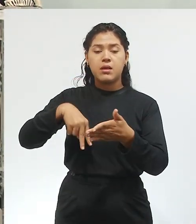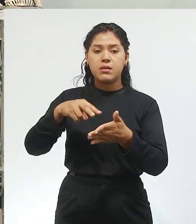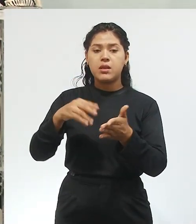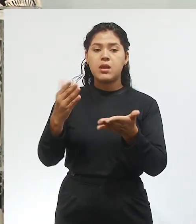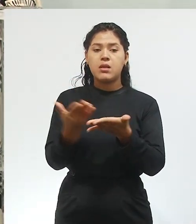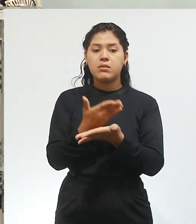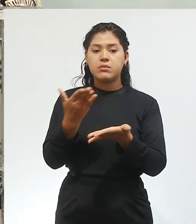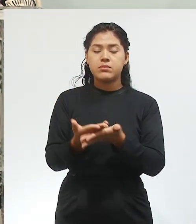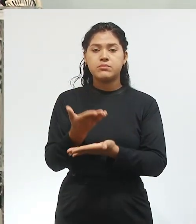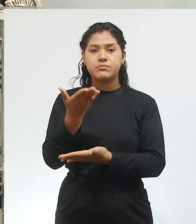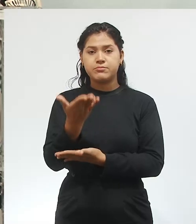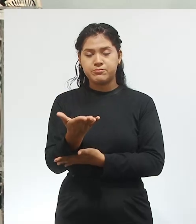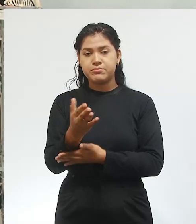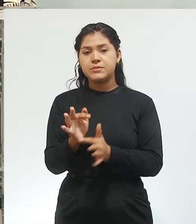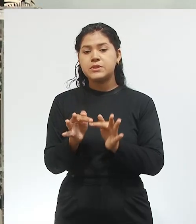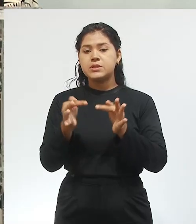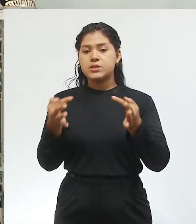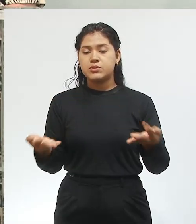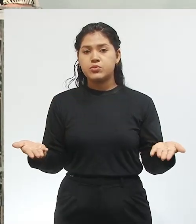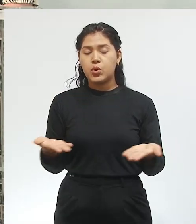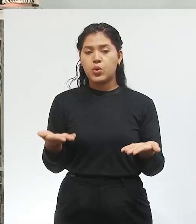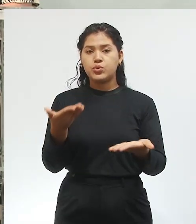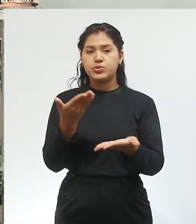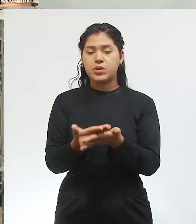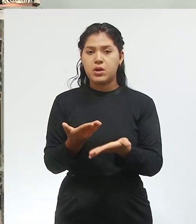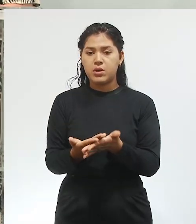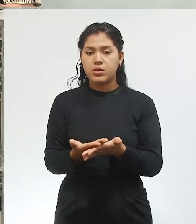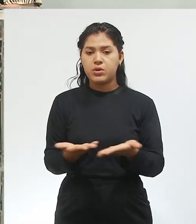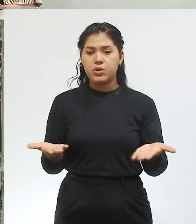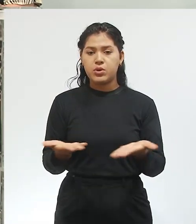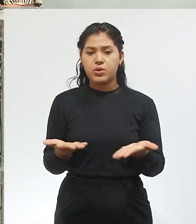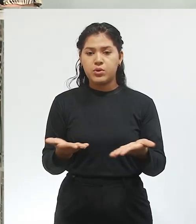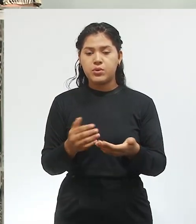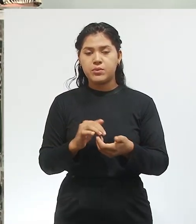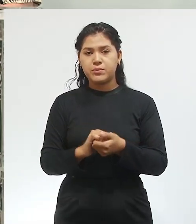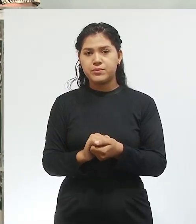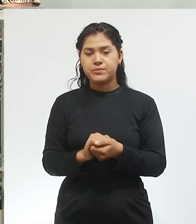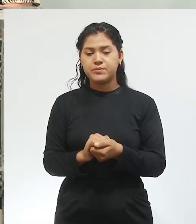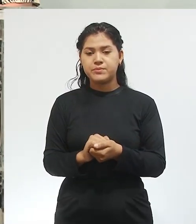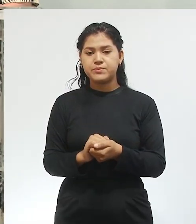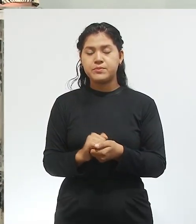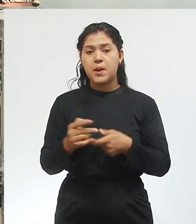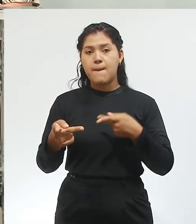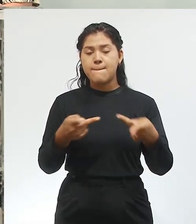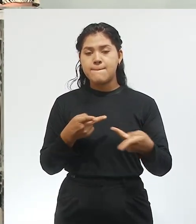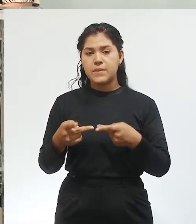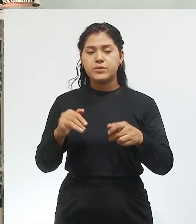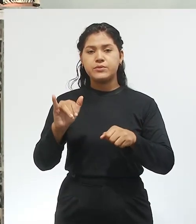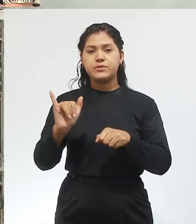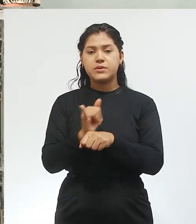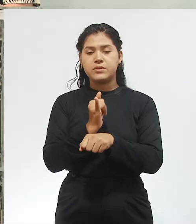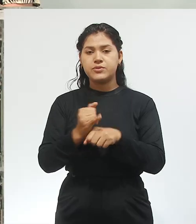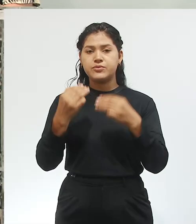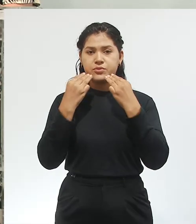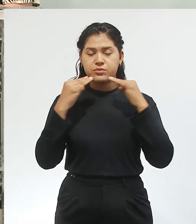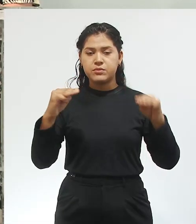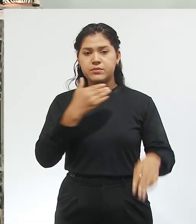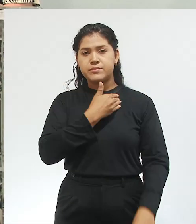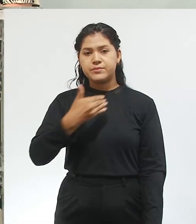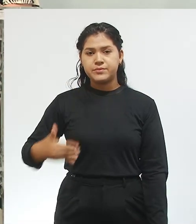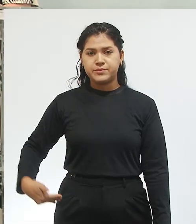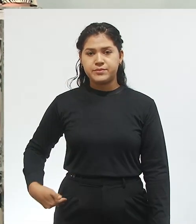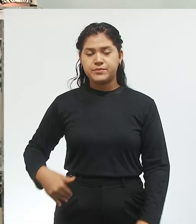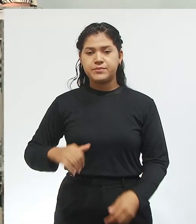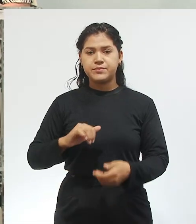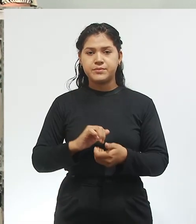manual. E era isso, então, por hoje, por essa aula de plano de marketing no